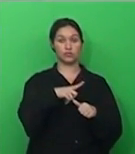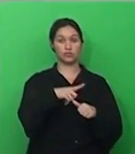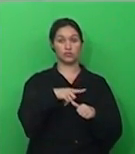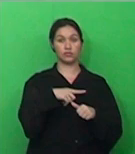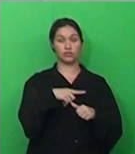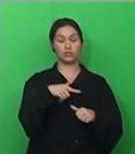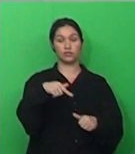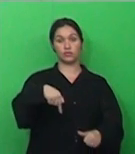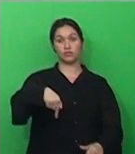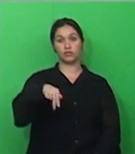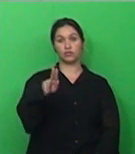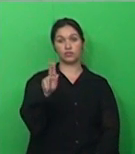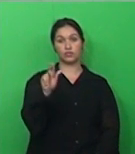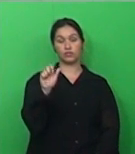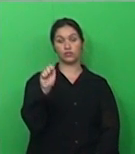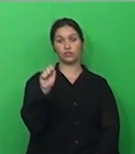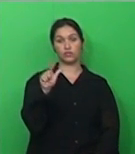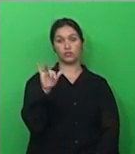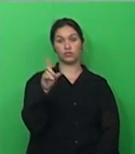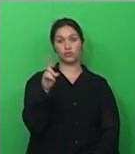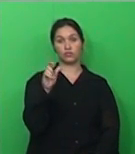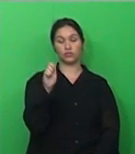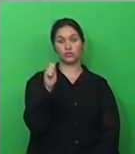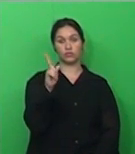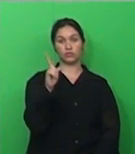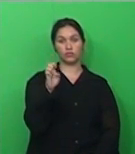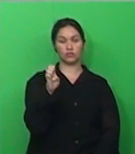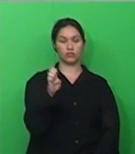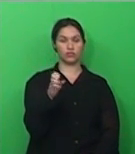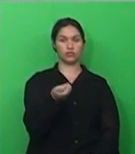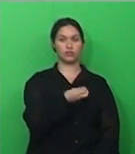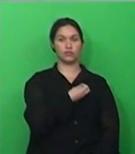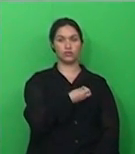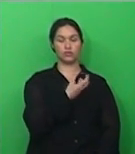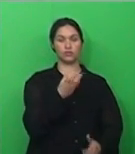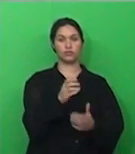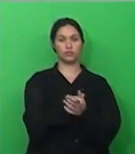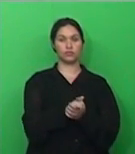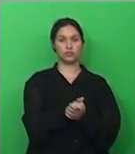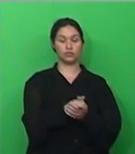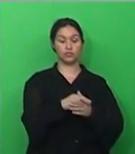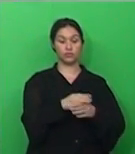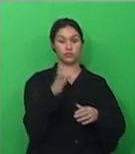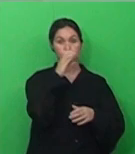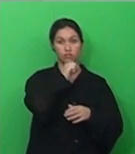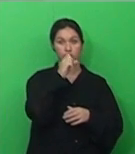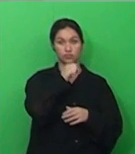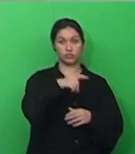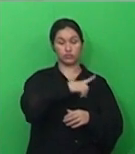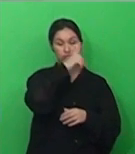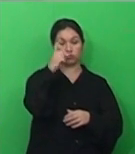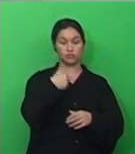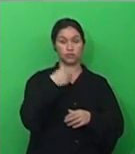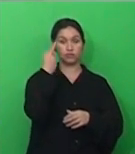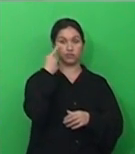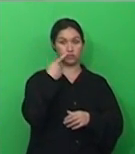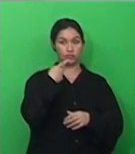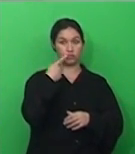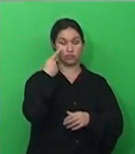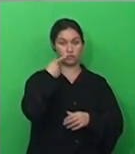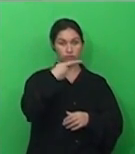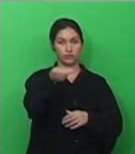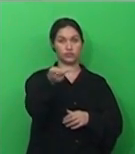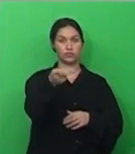pessoas, e também as redes públicas temos que preservar. Esse final de semana estive visitando o município de São